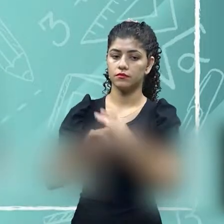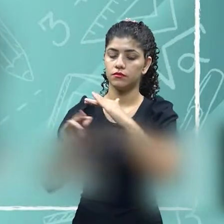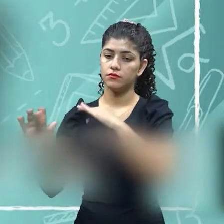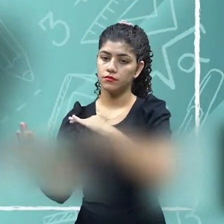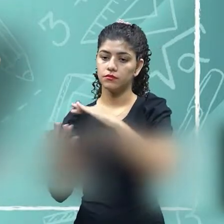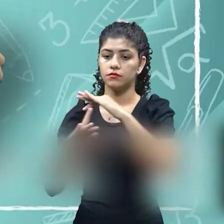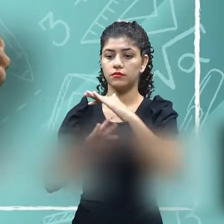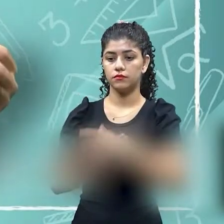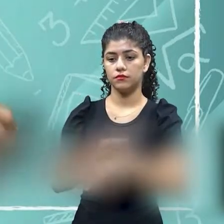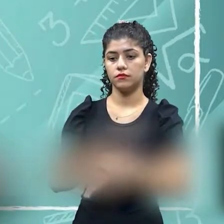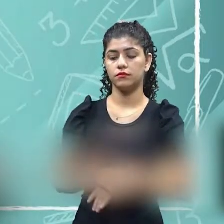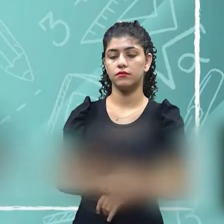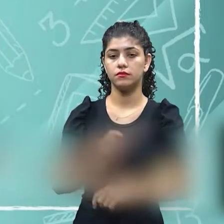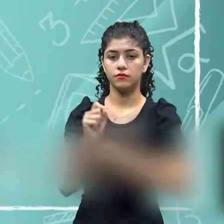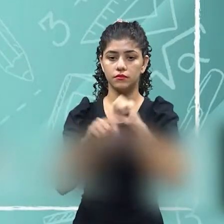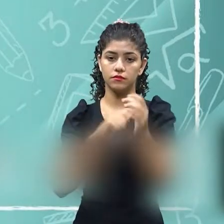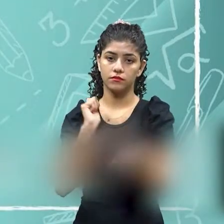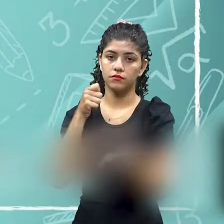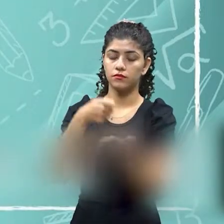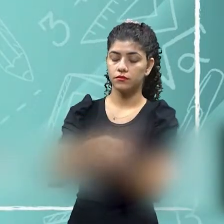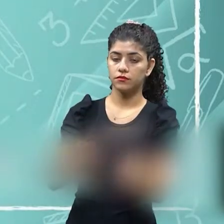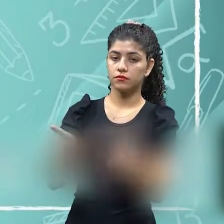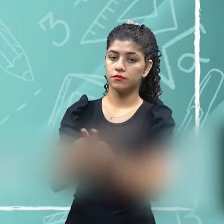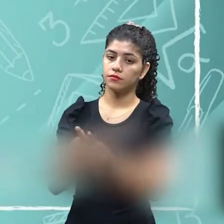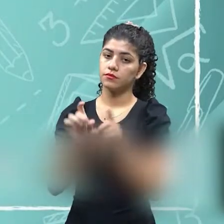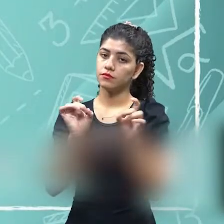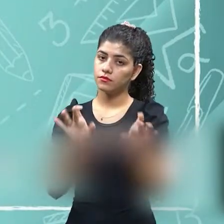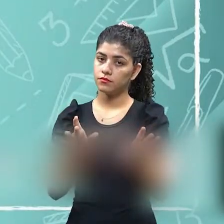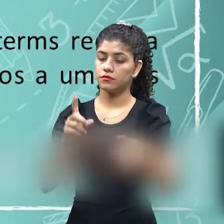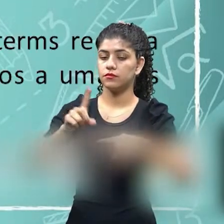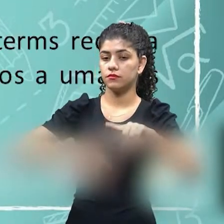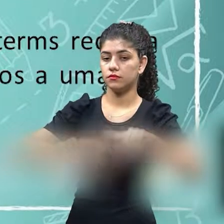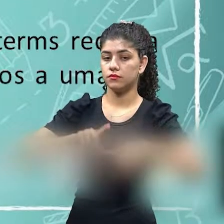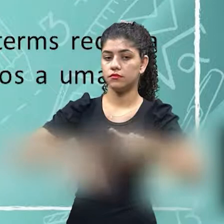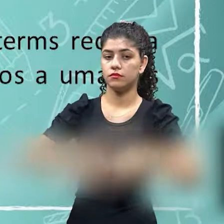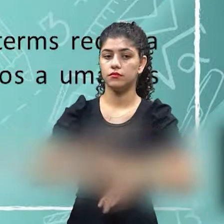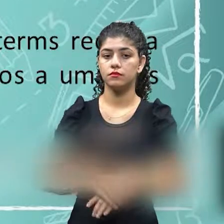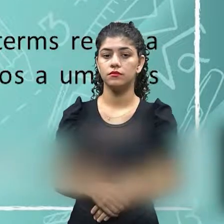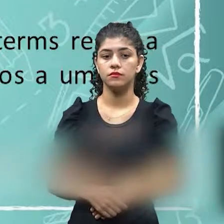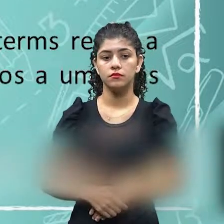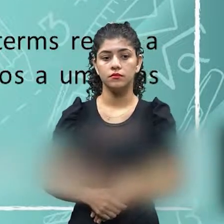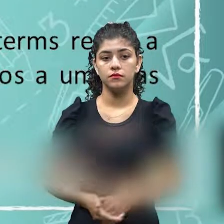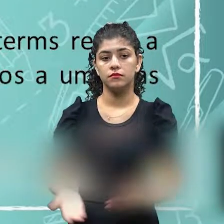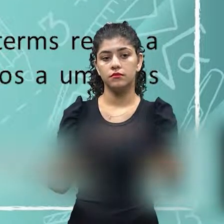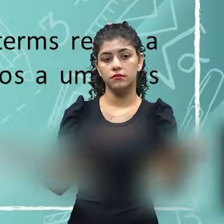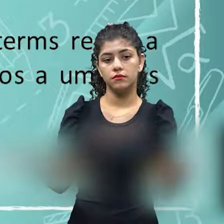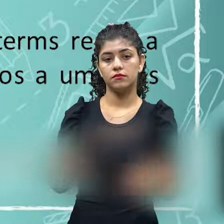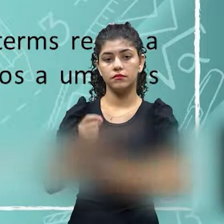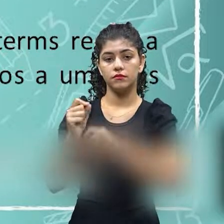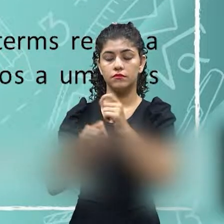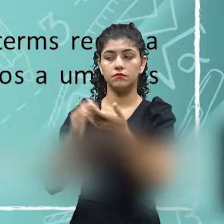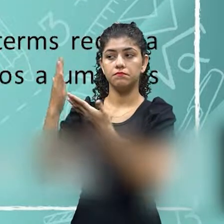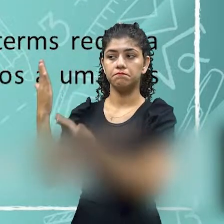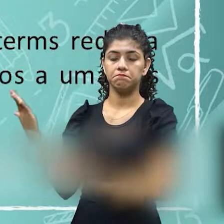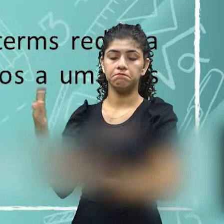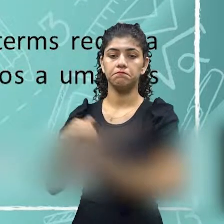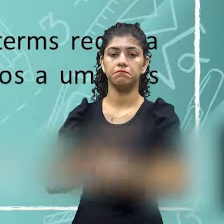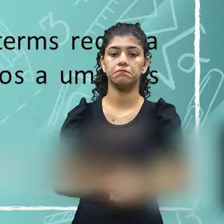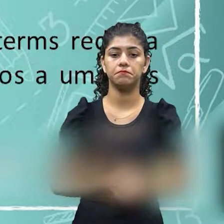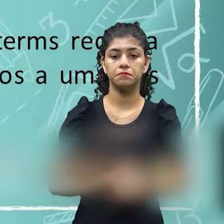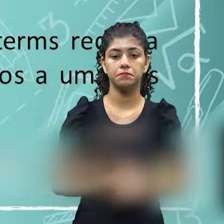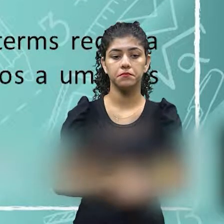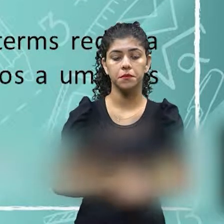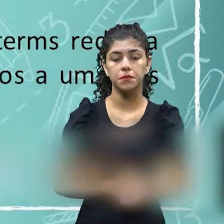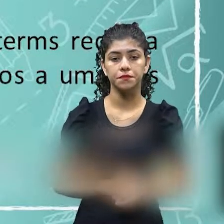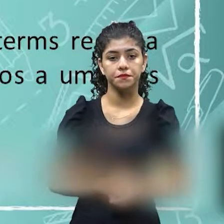internacionais sobre a compra e venda de mercadorias. Termos ou condições de vendas. Os termos